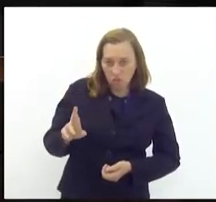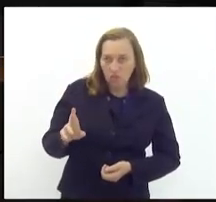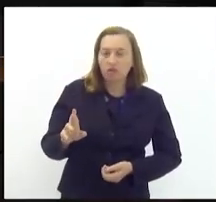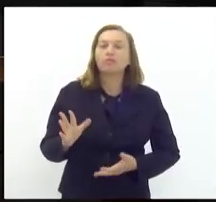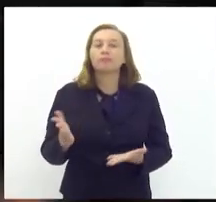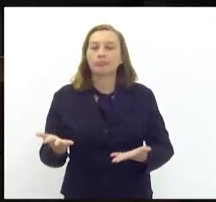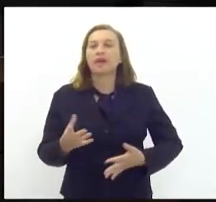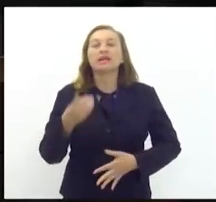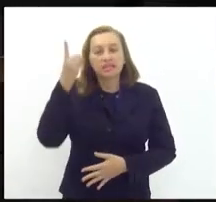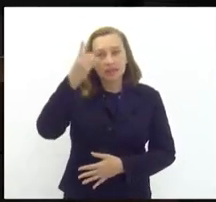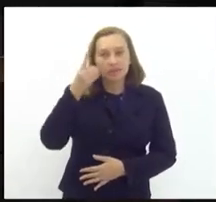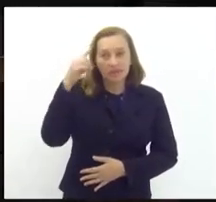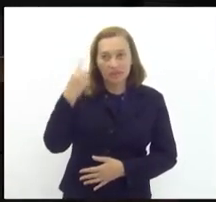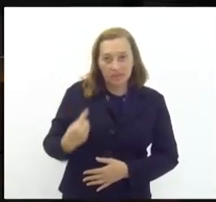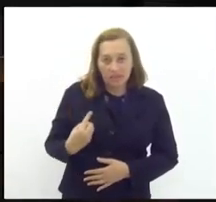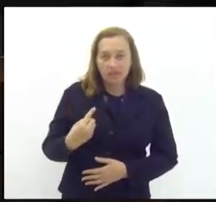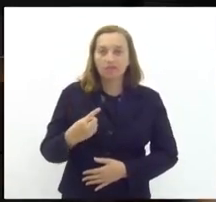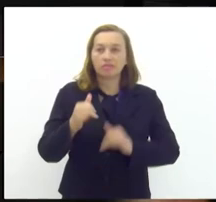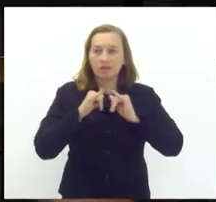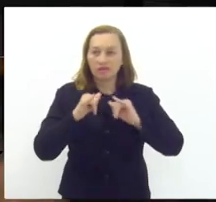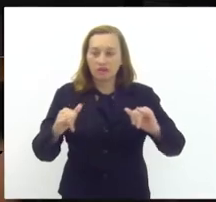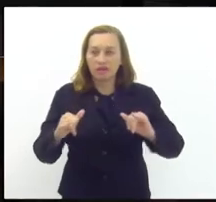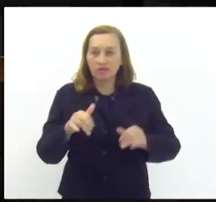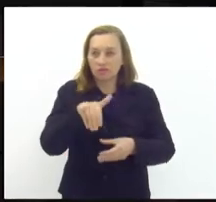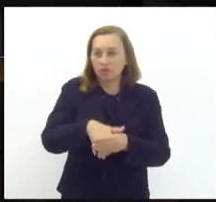deputada Dani por favor